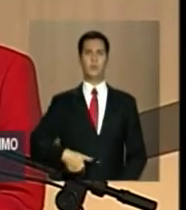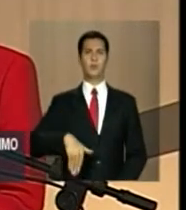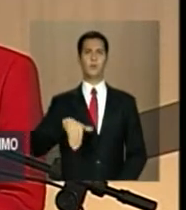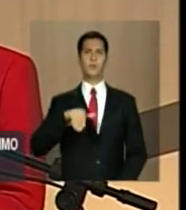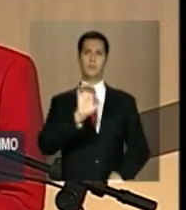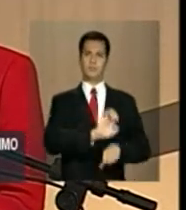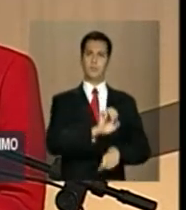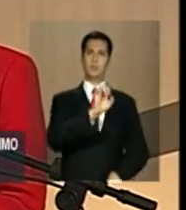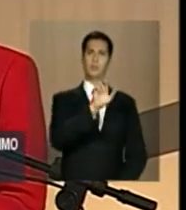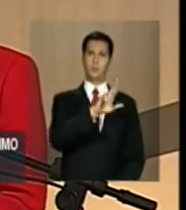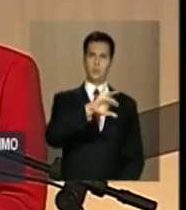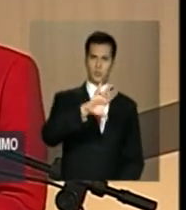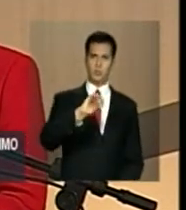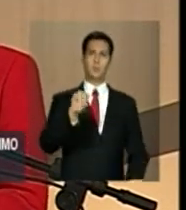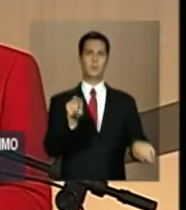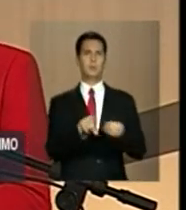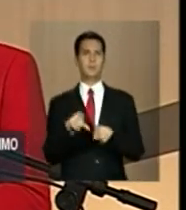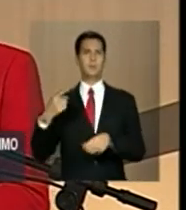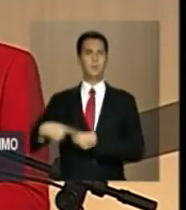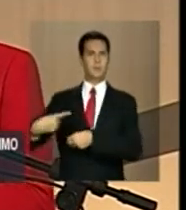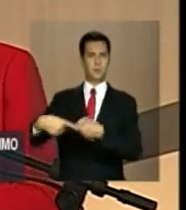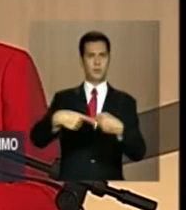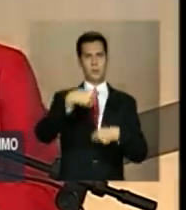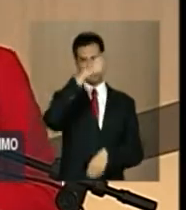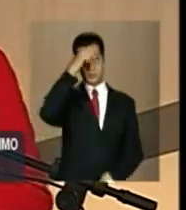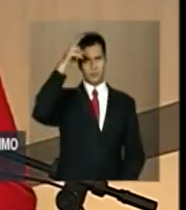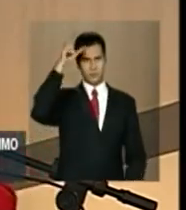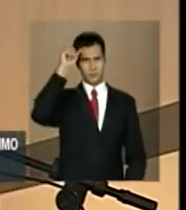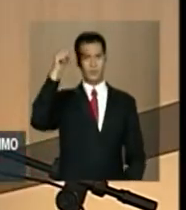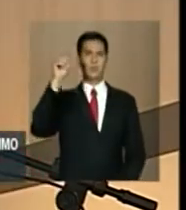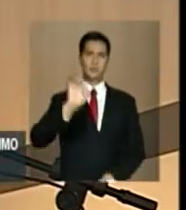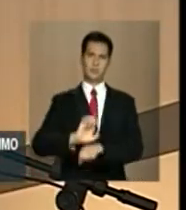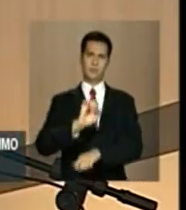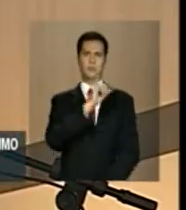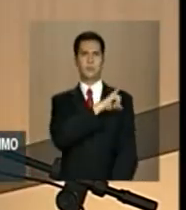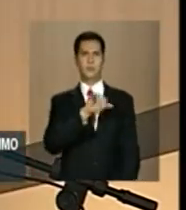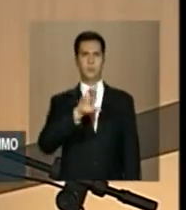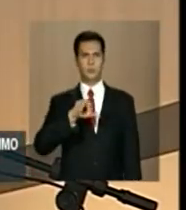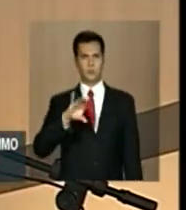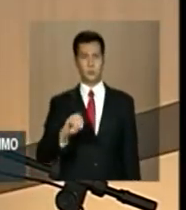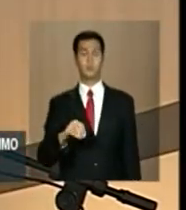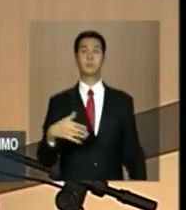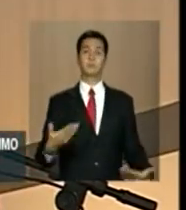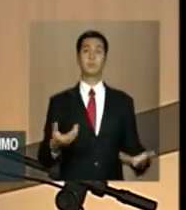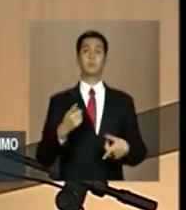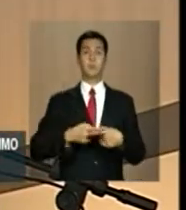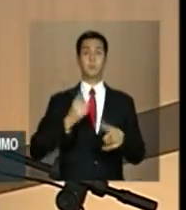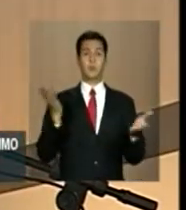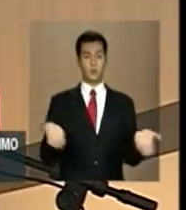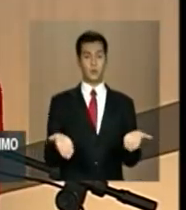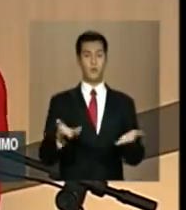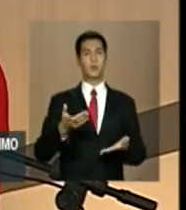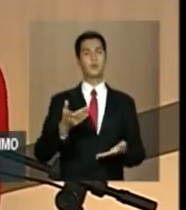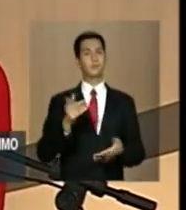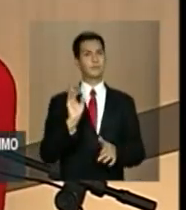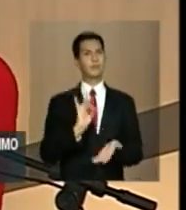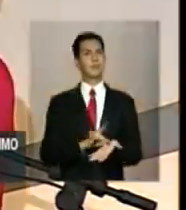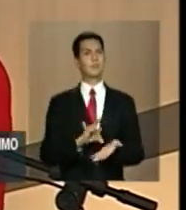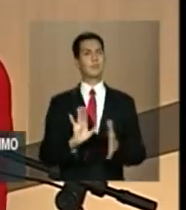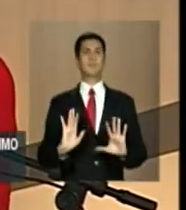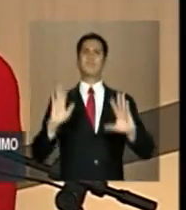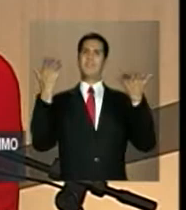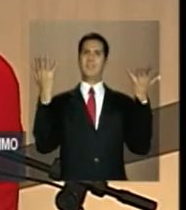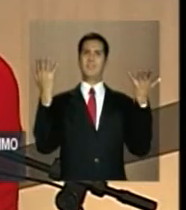pelos prefeitos do Rio de Janeiro. Porque esse momento é um momento de celebração de tudo que